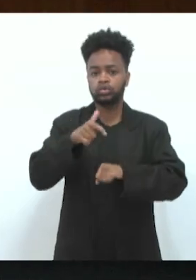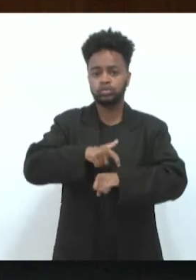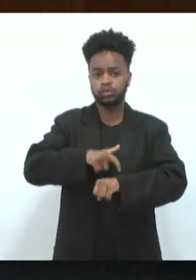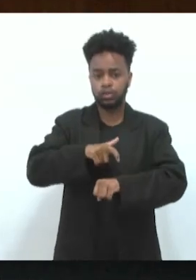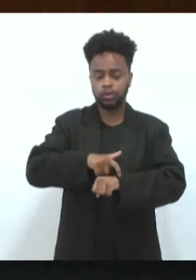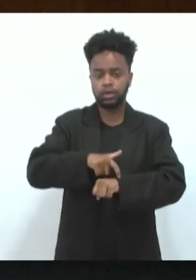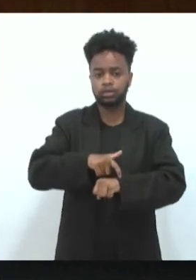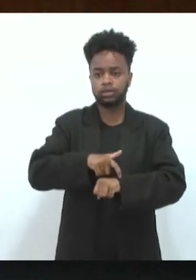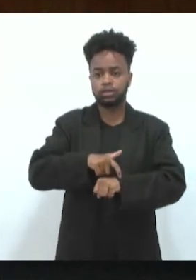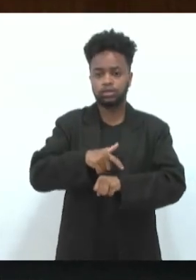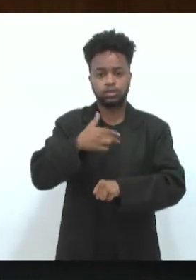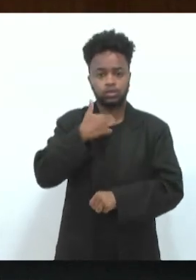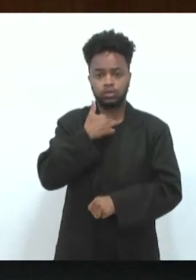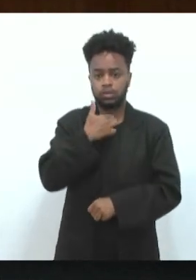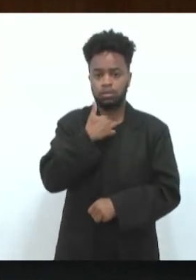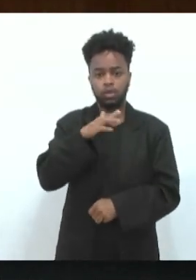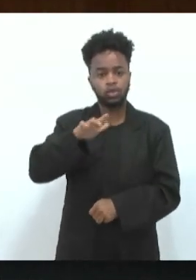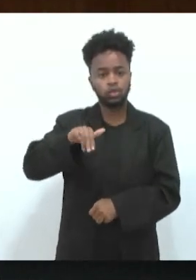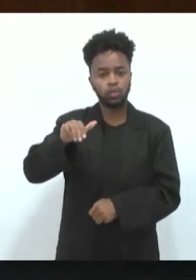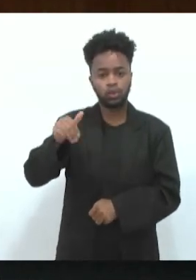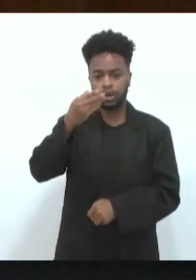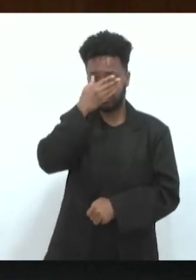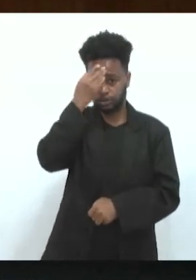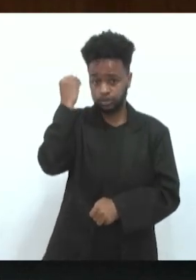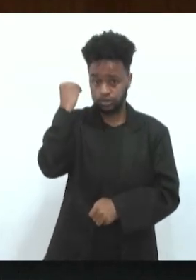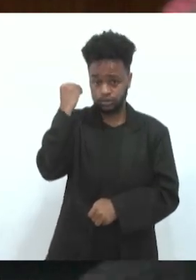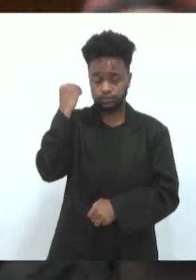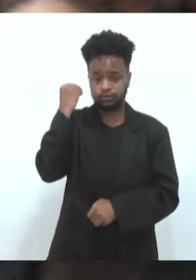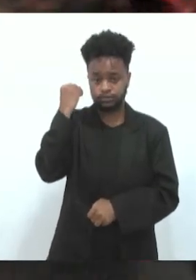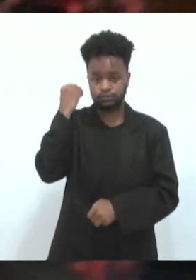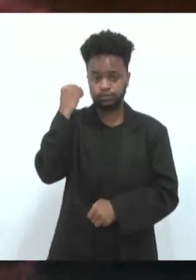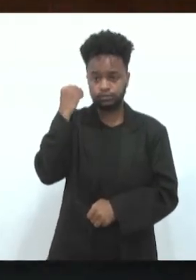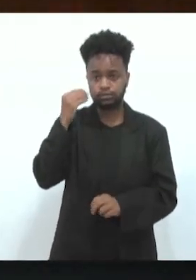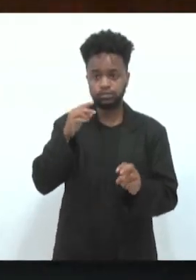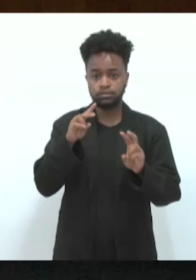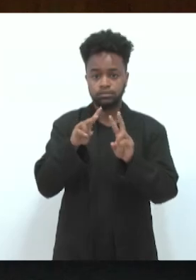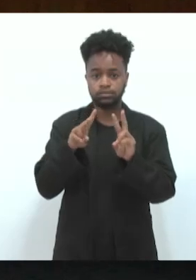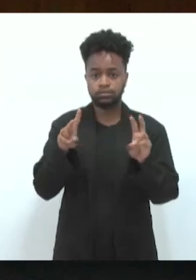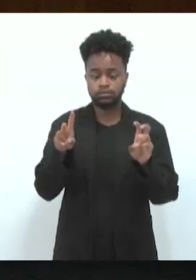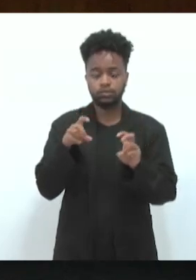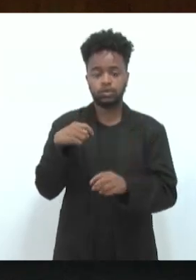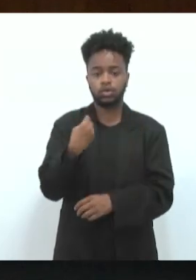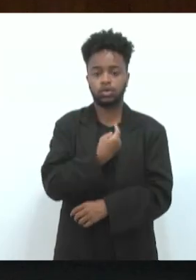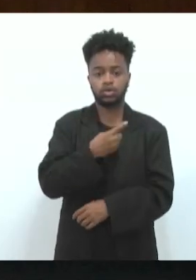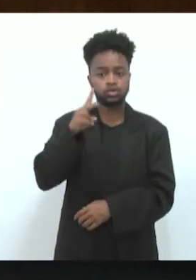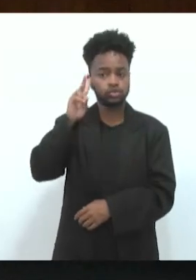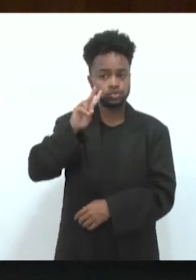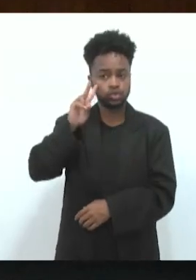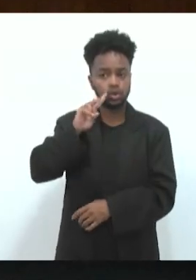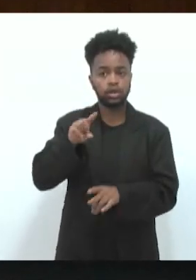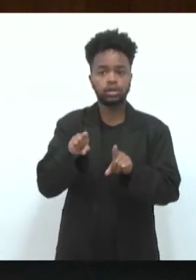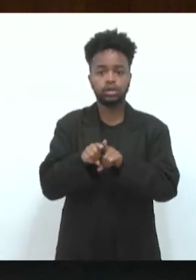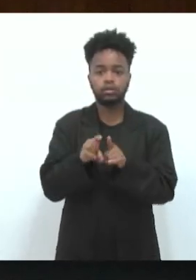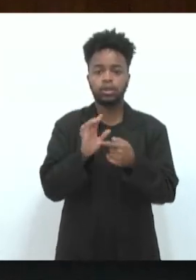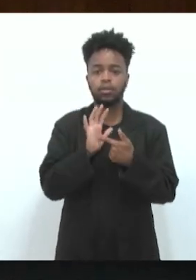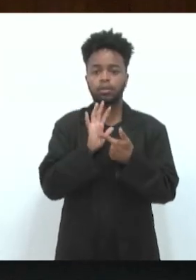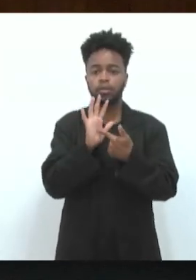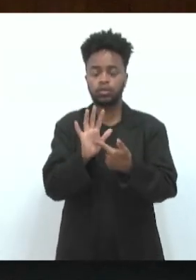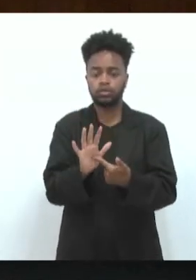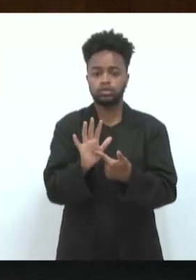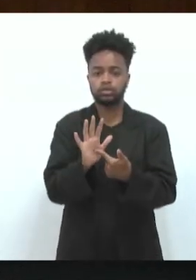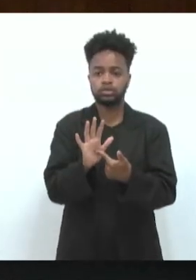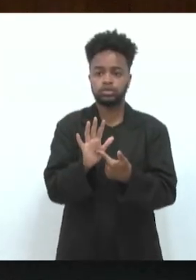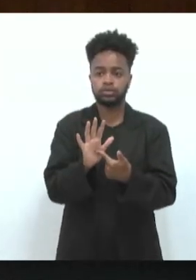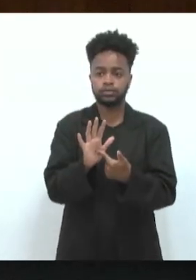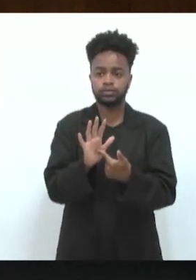que não podem jamais ser esquecidos dos capítulos da nossa história. E queria trazer também à memória, deputada